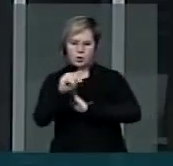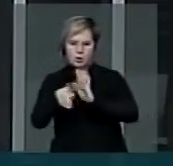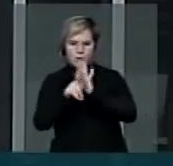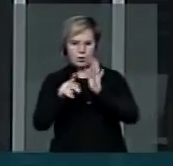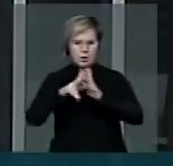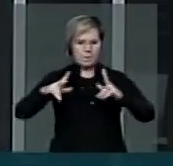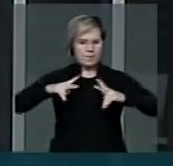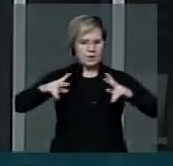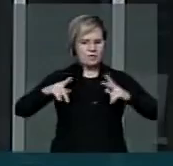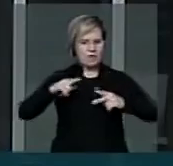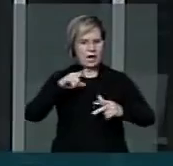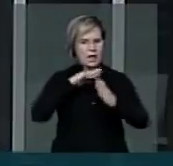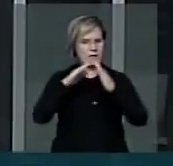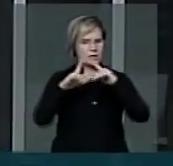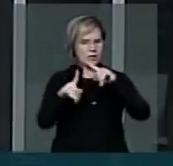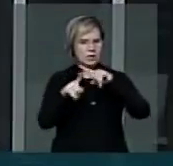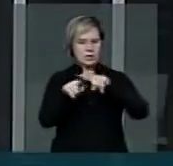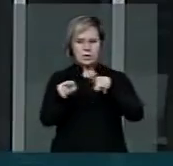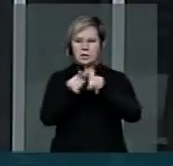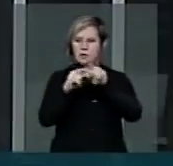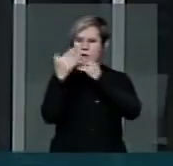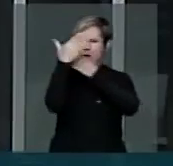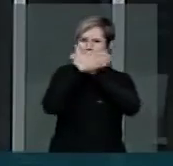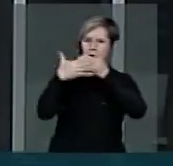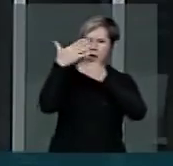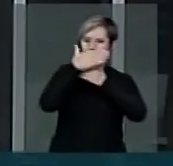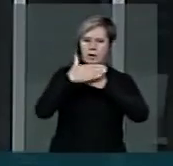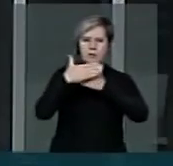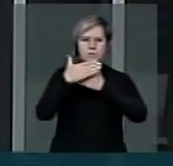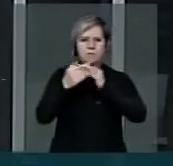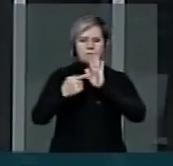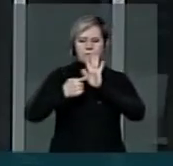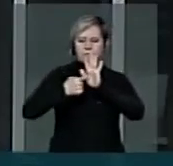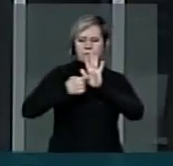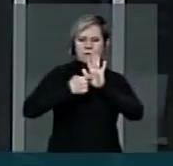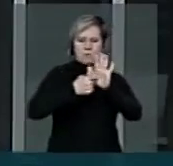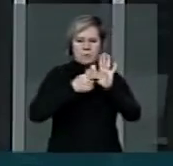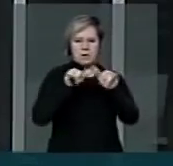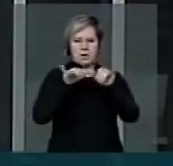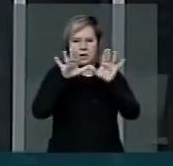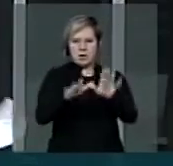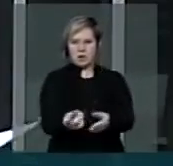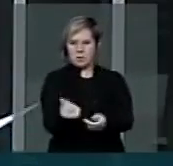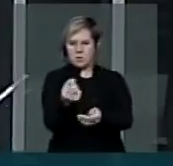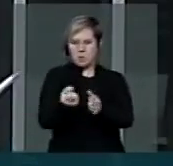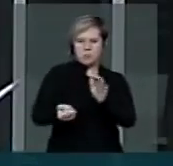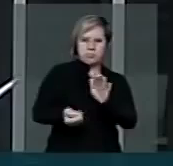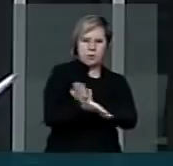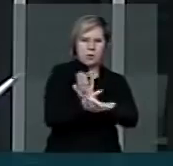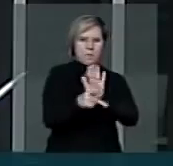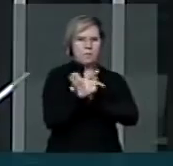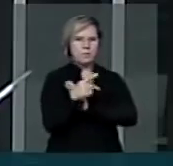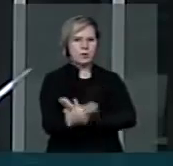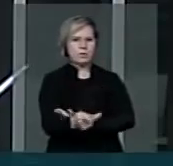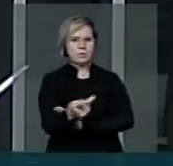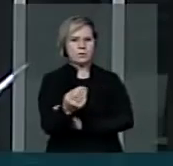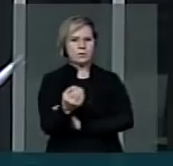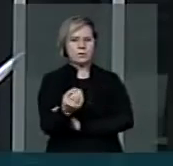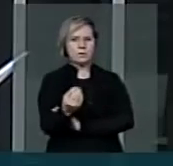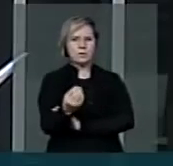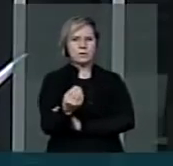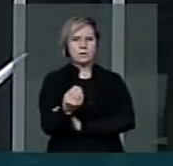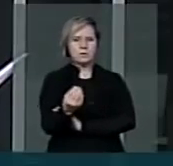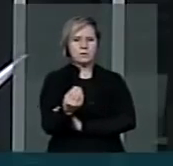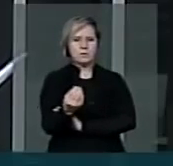que servem, na verdade, de fachada para parasitar o erário público. Naquele terreno, ele